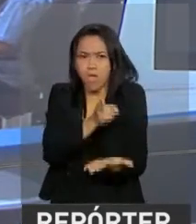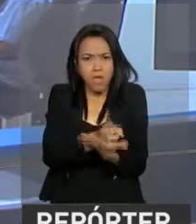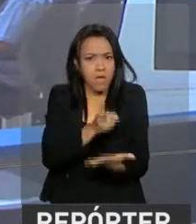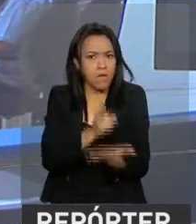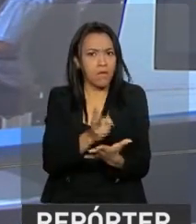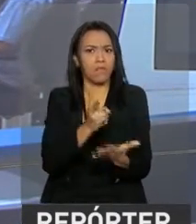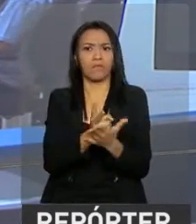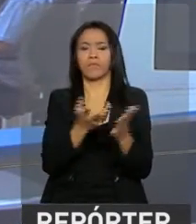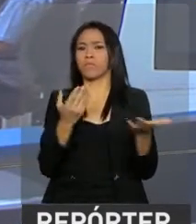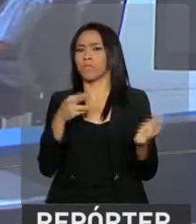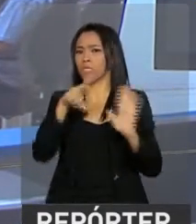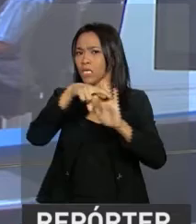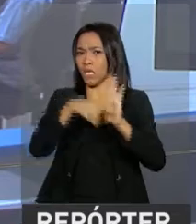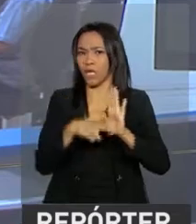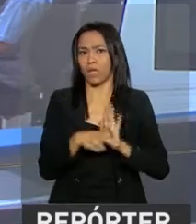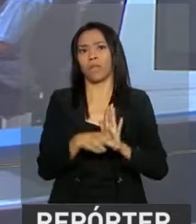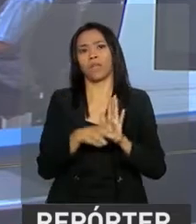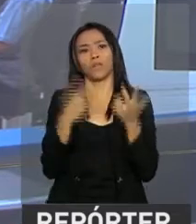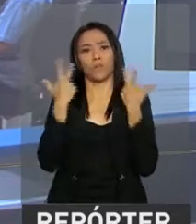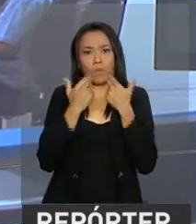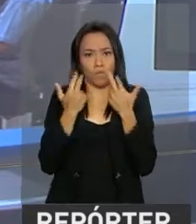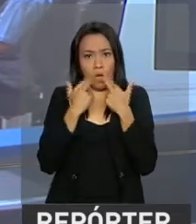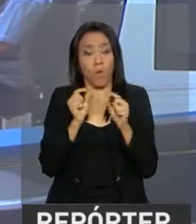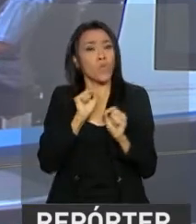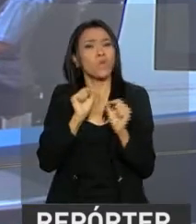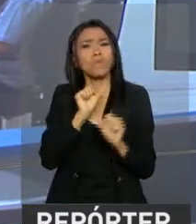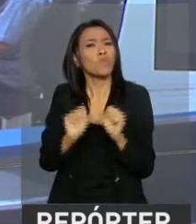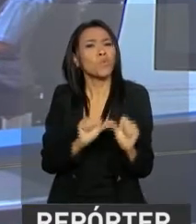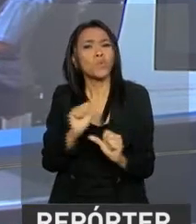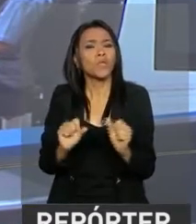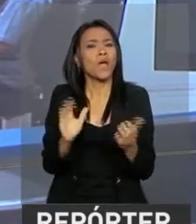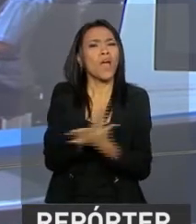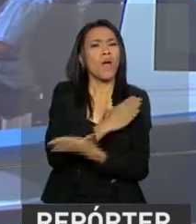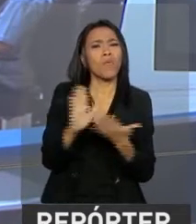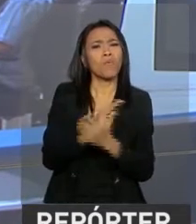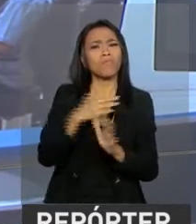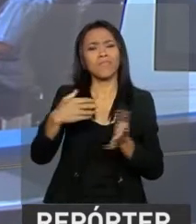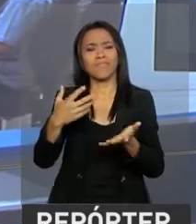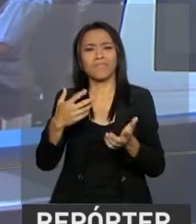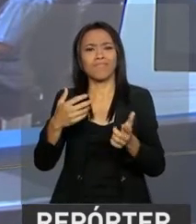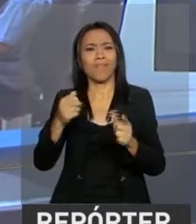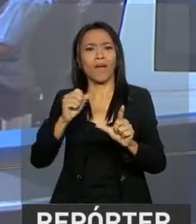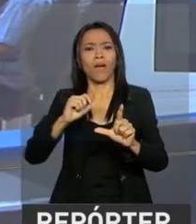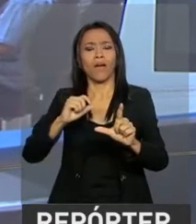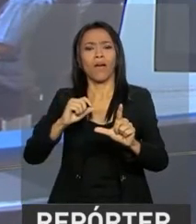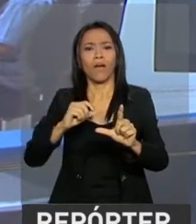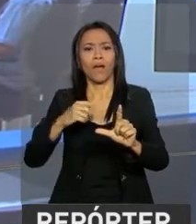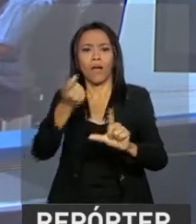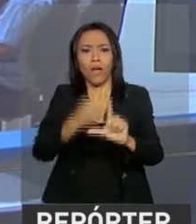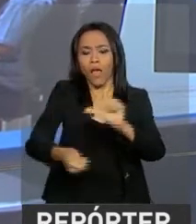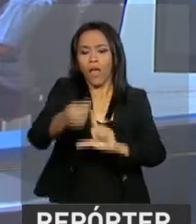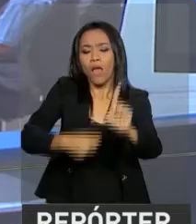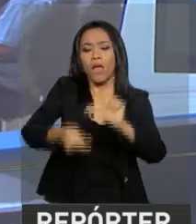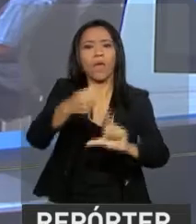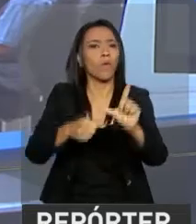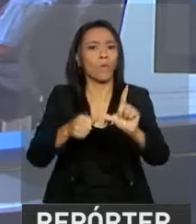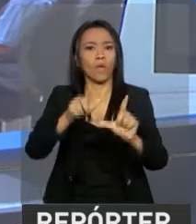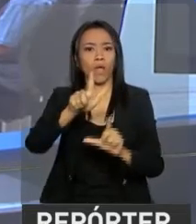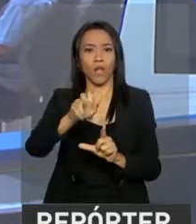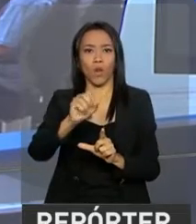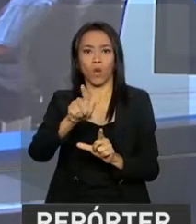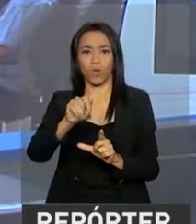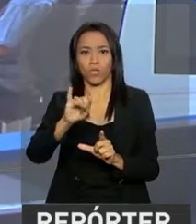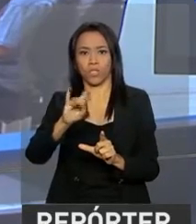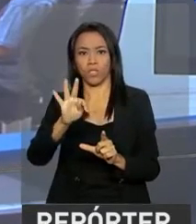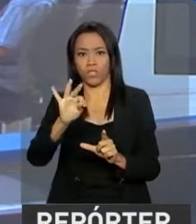do enem regular o que muda são alguns procedimentos logísticos devido à situação dessas pessoas